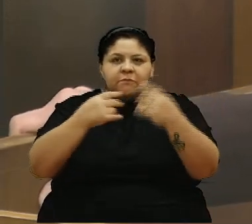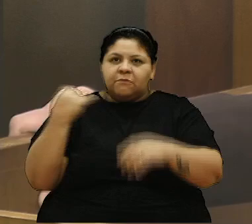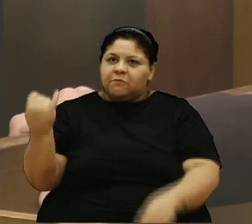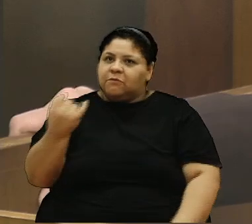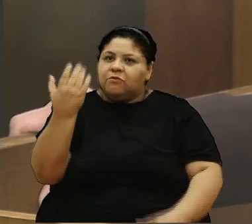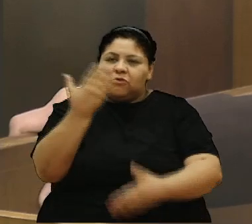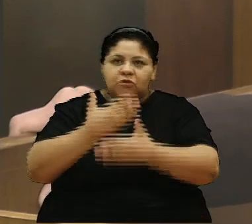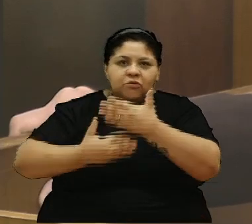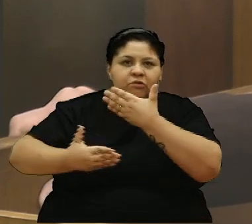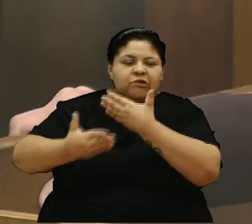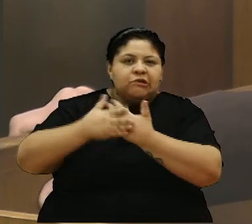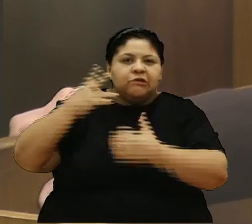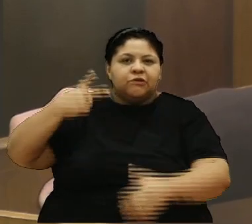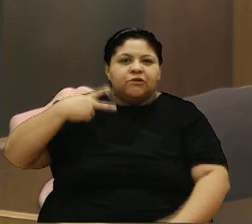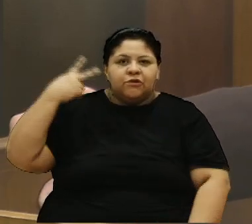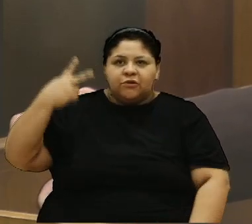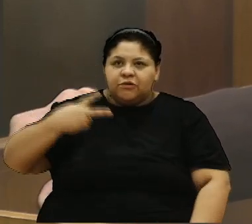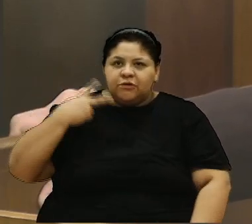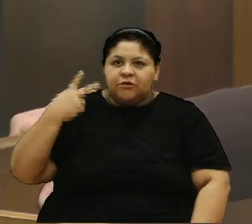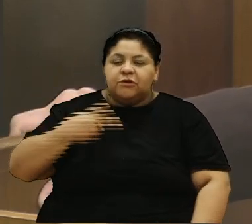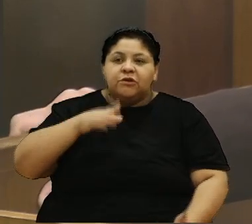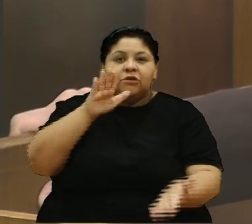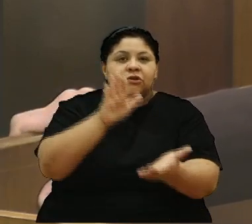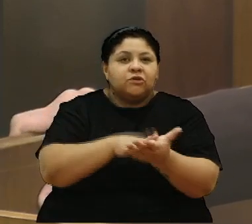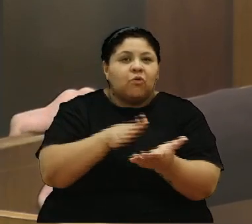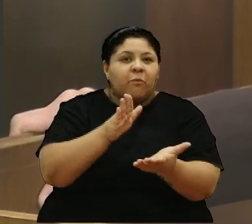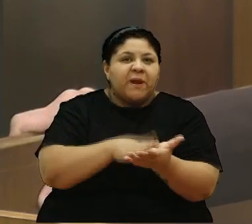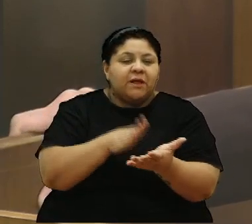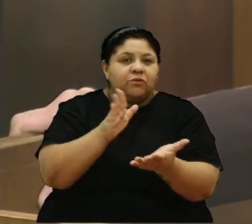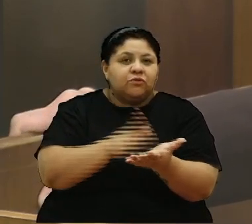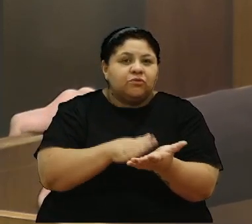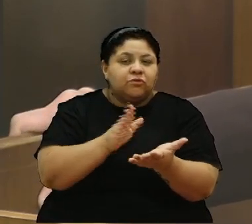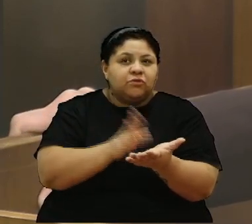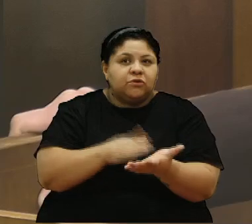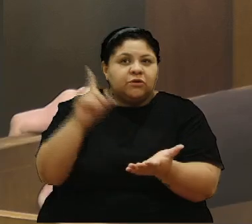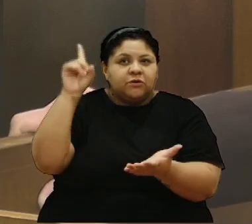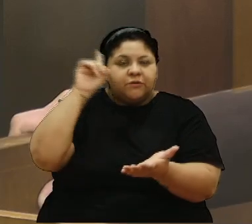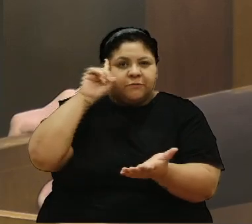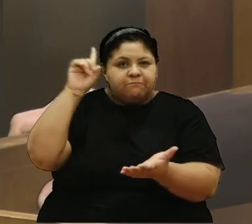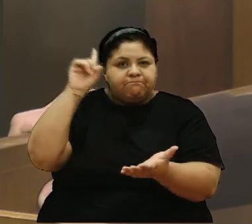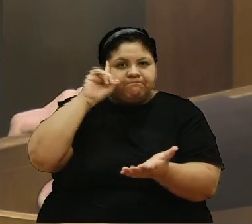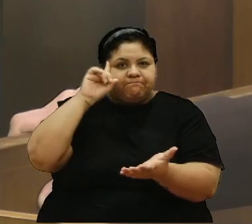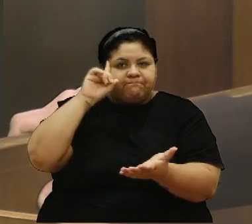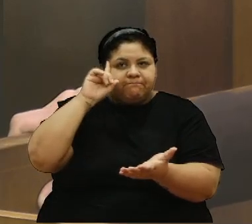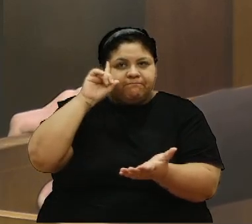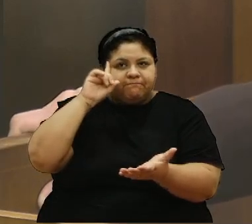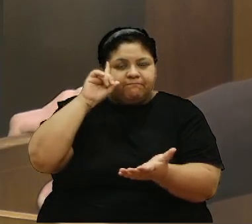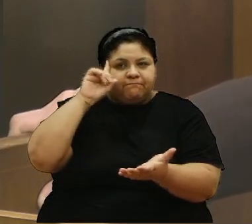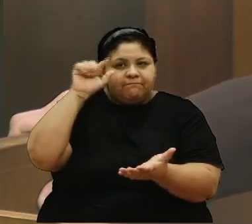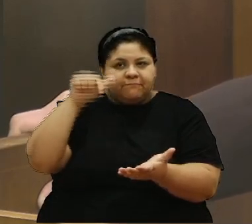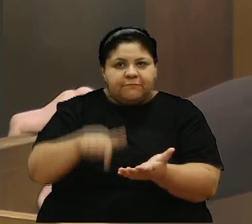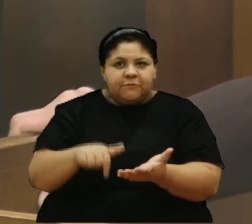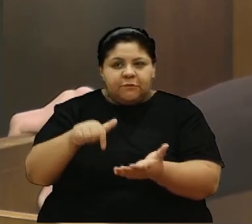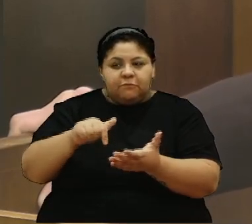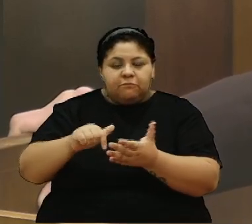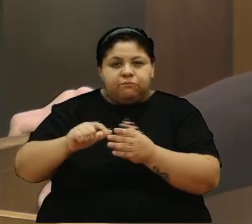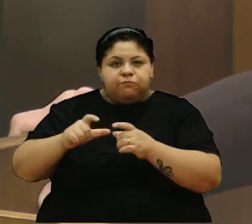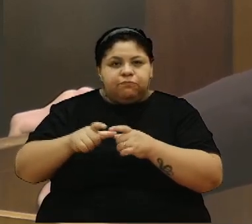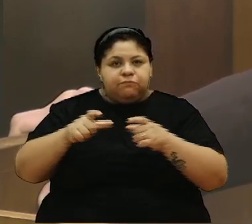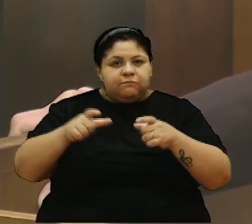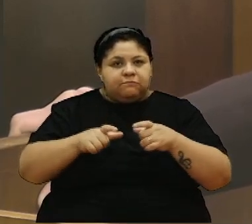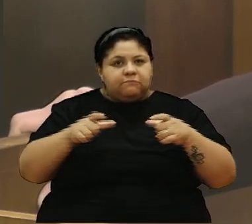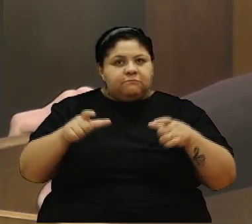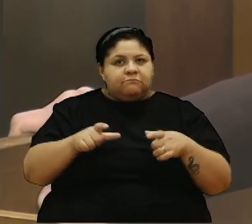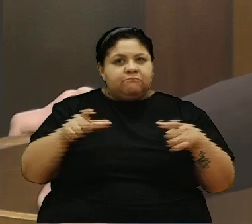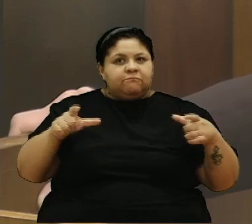todos os vereadores aqui praticamente são cobrados diariamente sobre essa situação que está numa crescente,